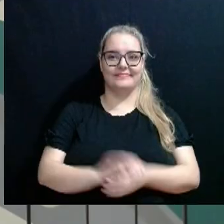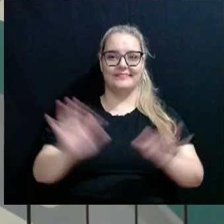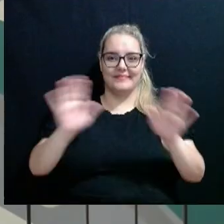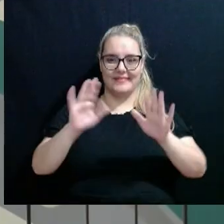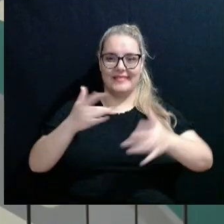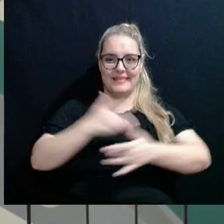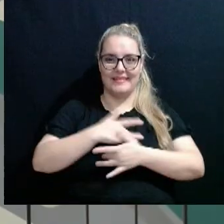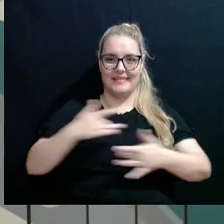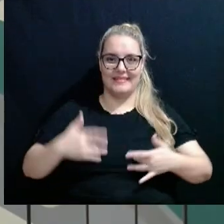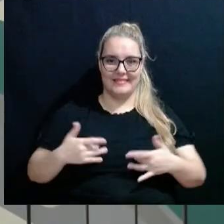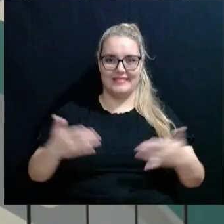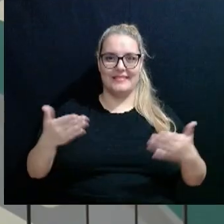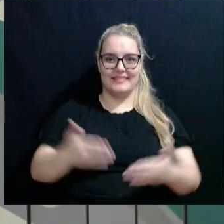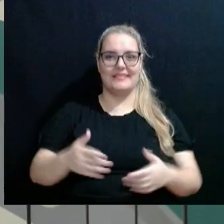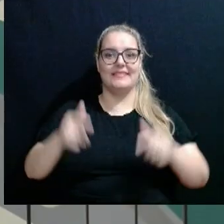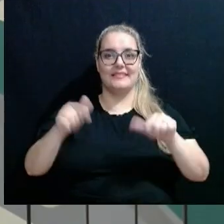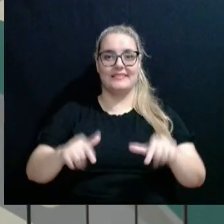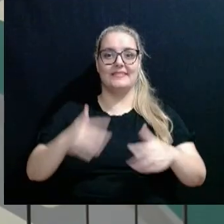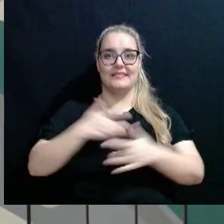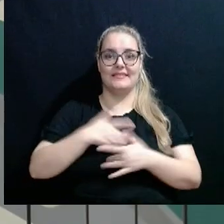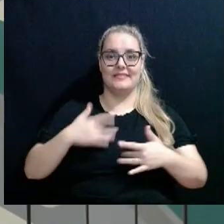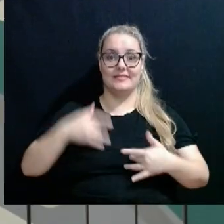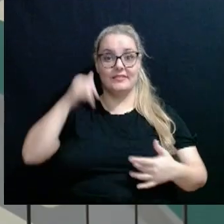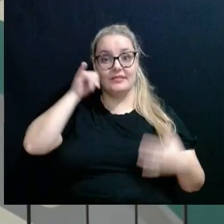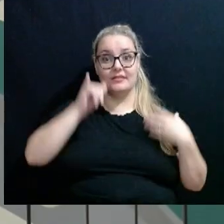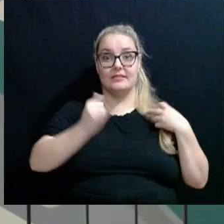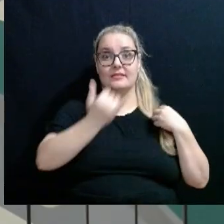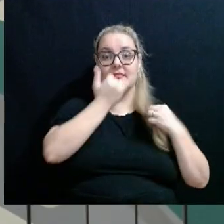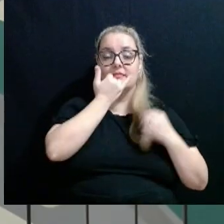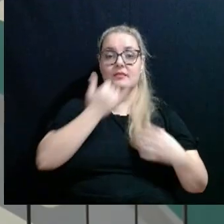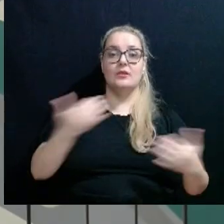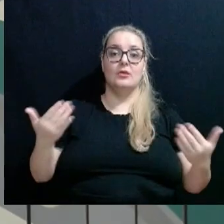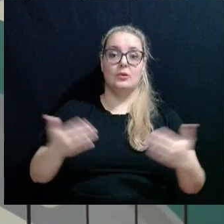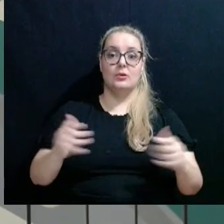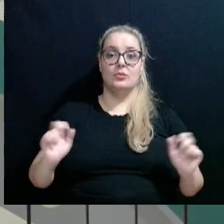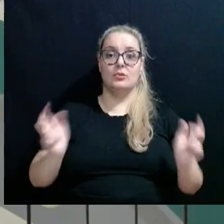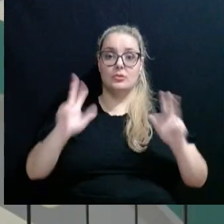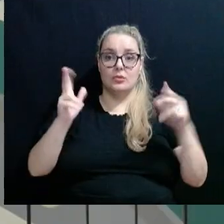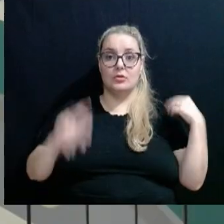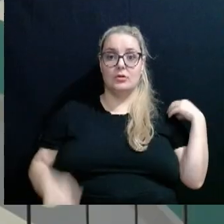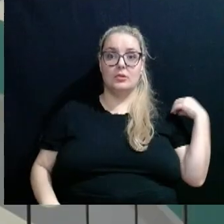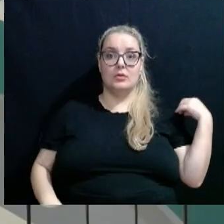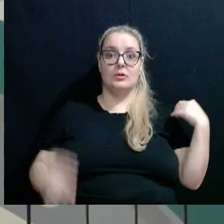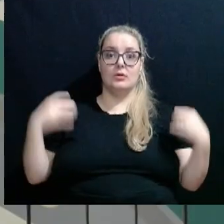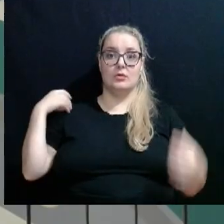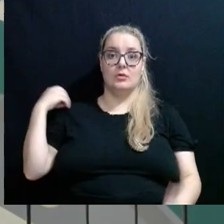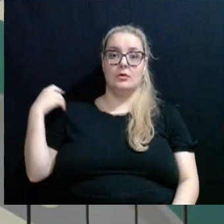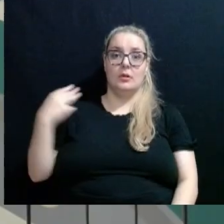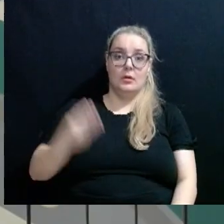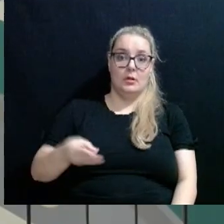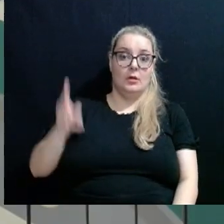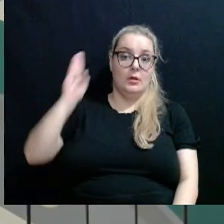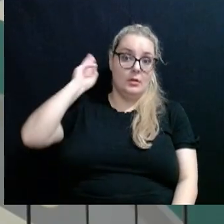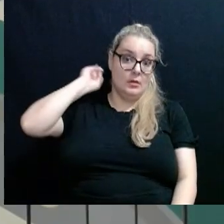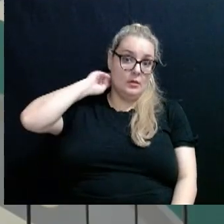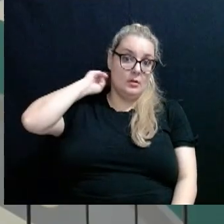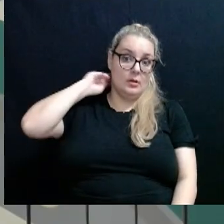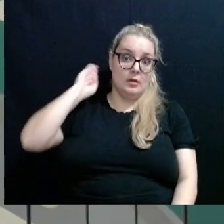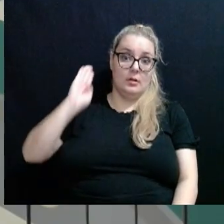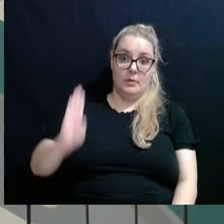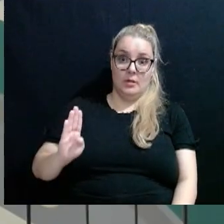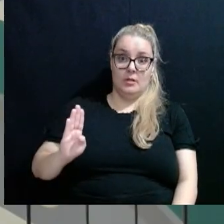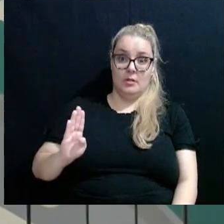Olá, começa o Saúde Agora, o seu espaço de bem-estar e prevenção. Hoje o nosso alerta é sobre a meningite B,